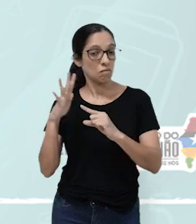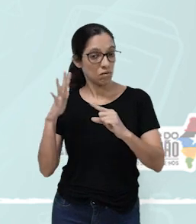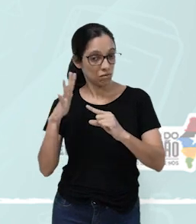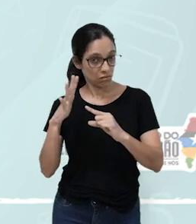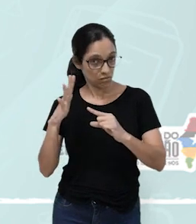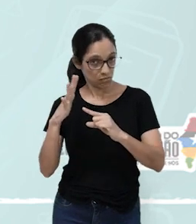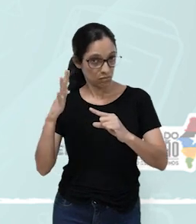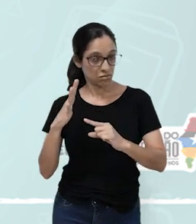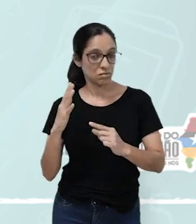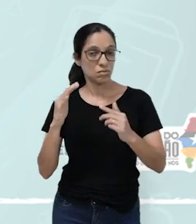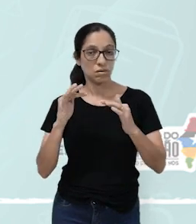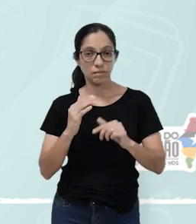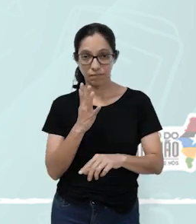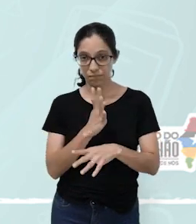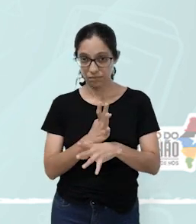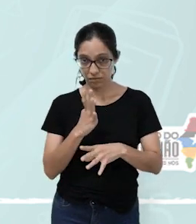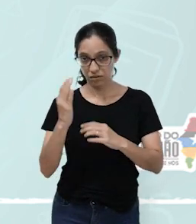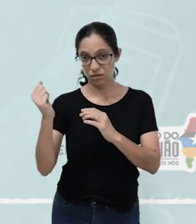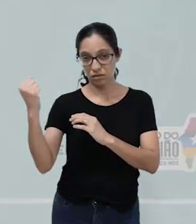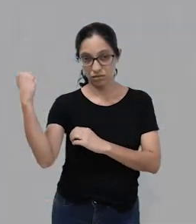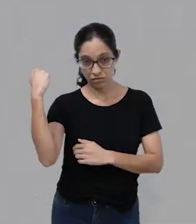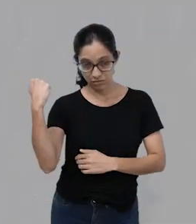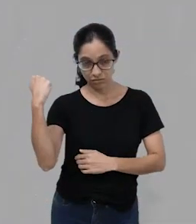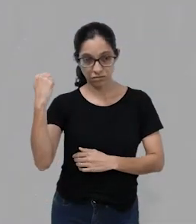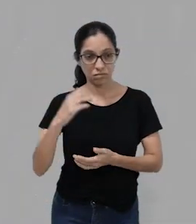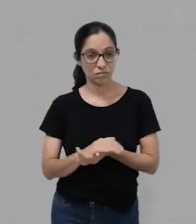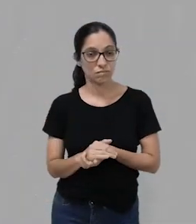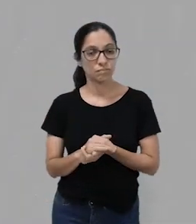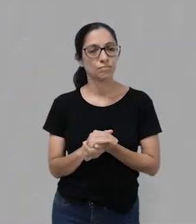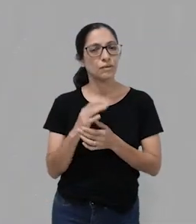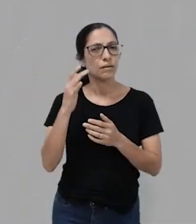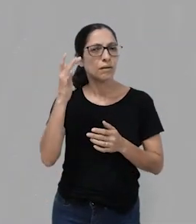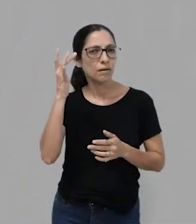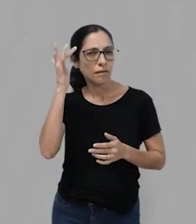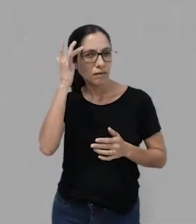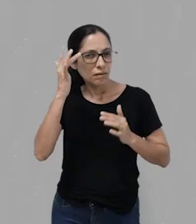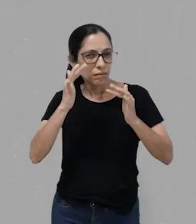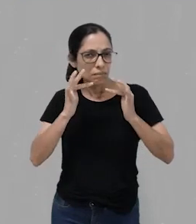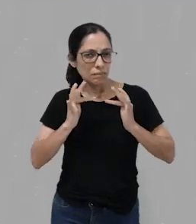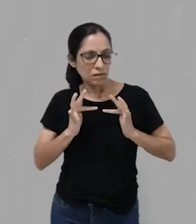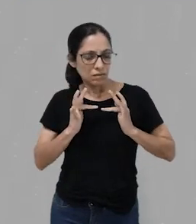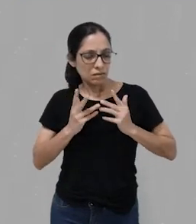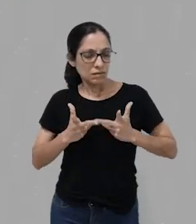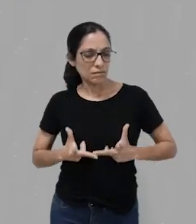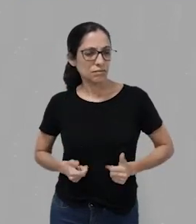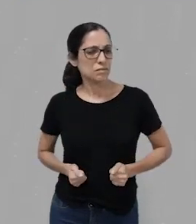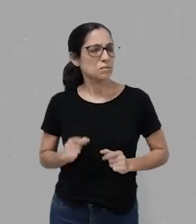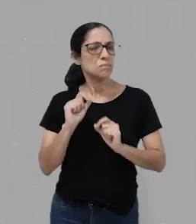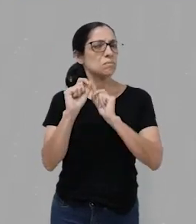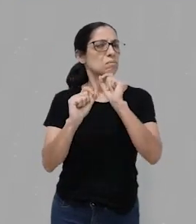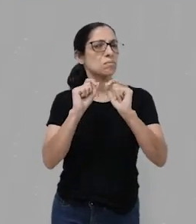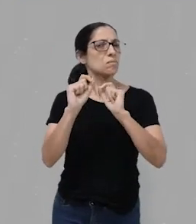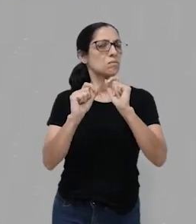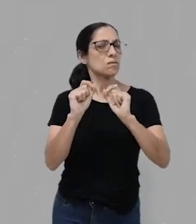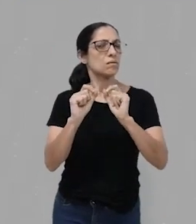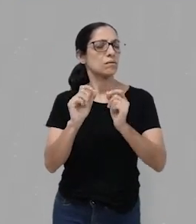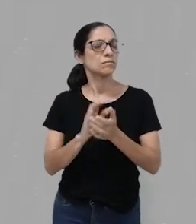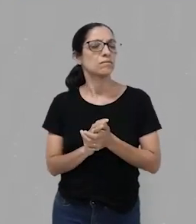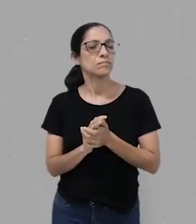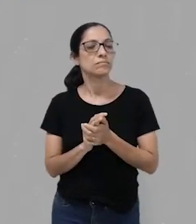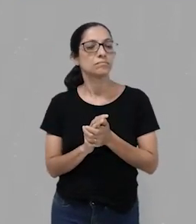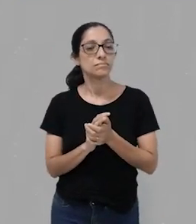que influenciam a resistência. Então, está aqui, ó, capacidades físicas. Professor, o que é capacidade física,